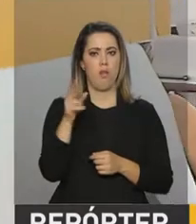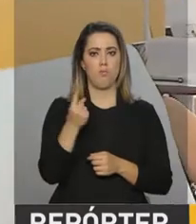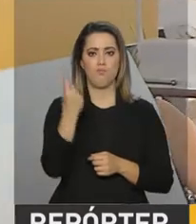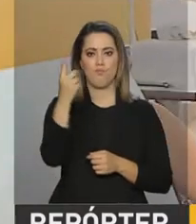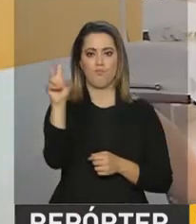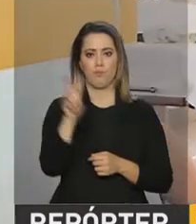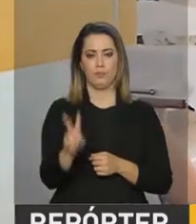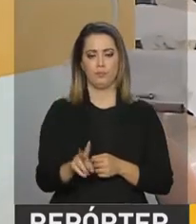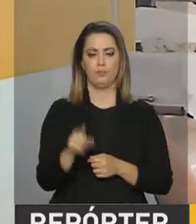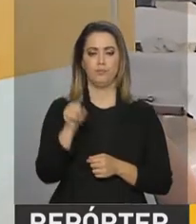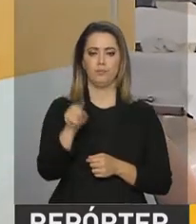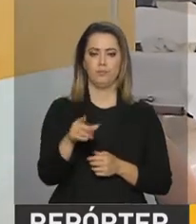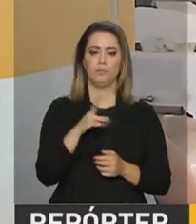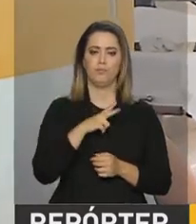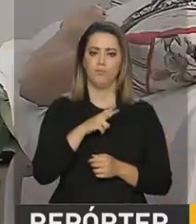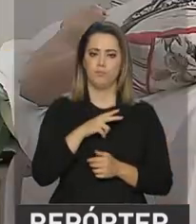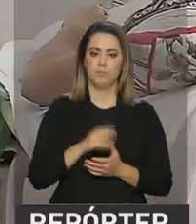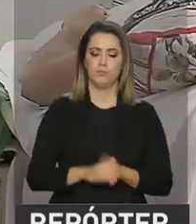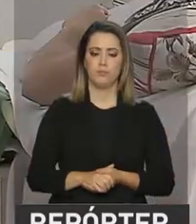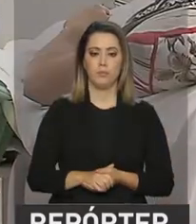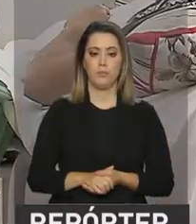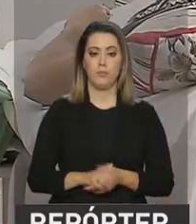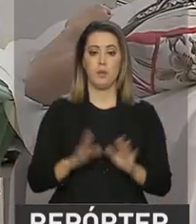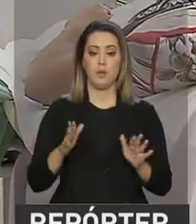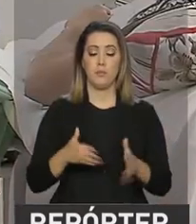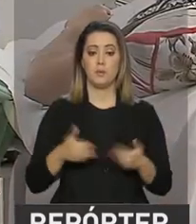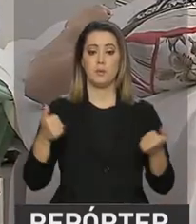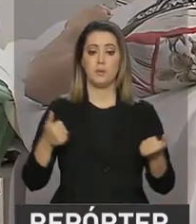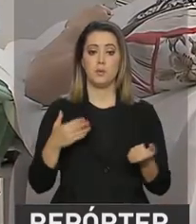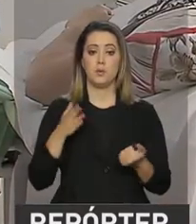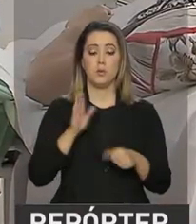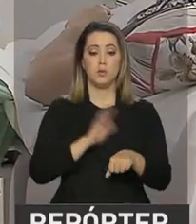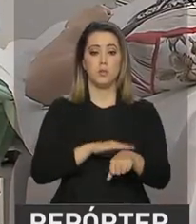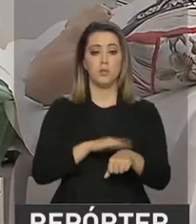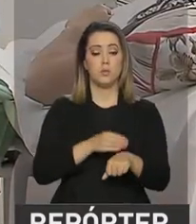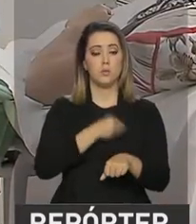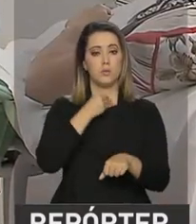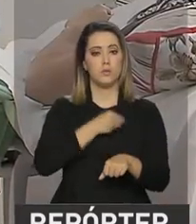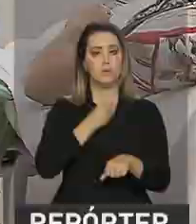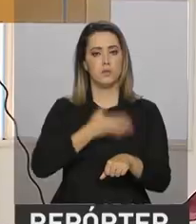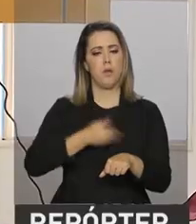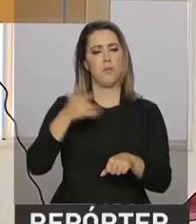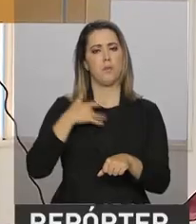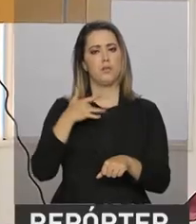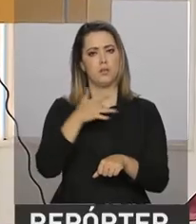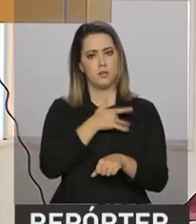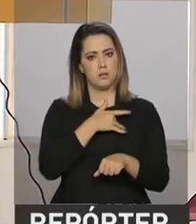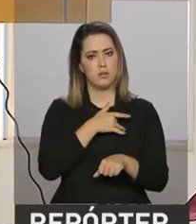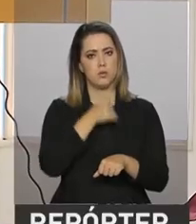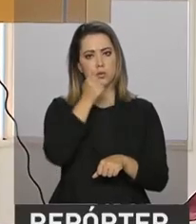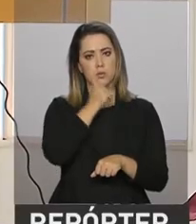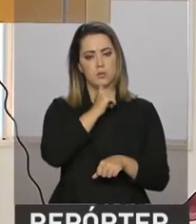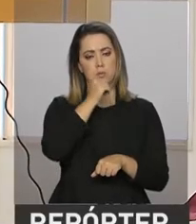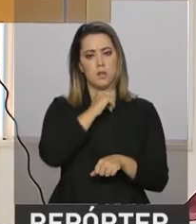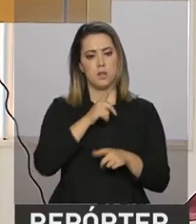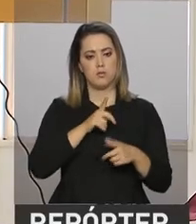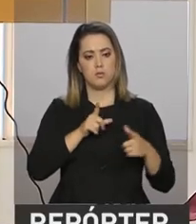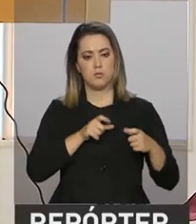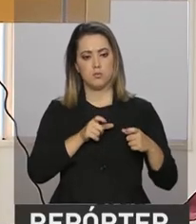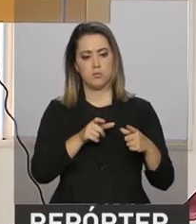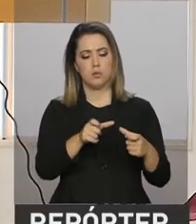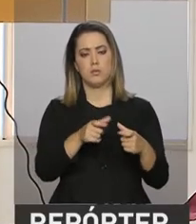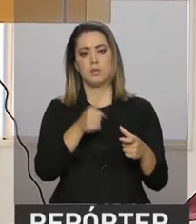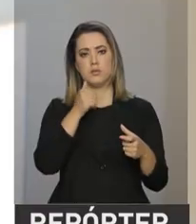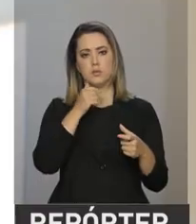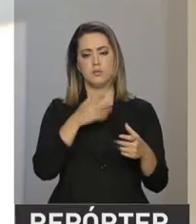dose na rede privada de saúde. E para aumentar o tempo de vida e melhorar a saúde das mulheres com câncer de mama avançado,